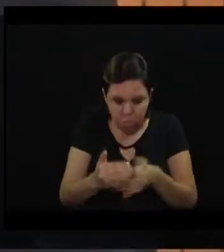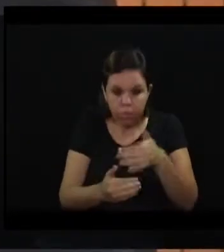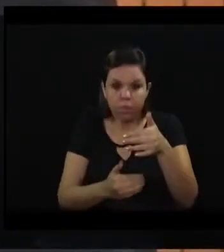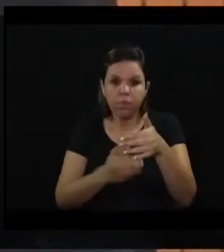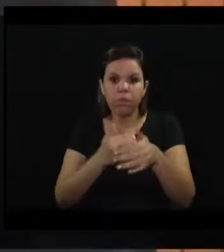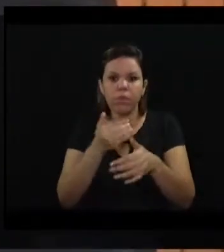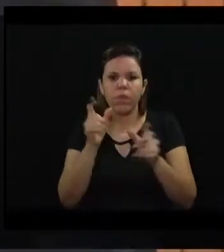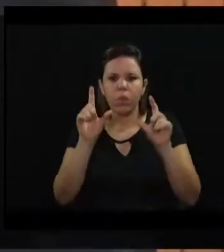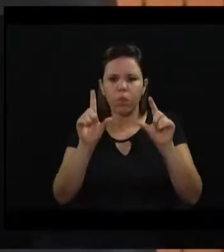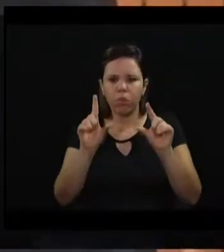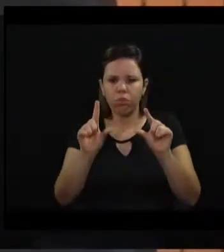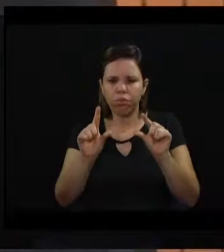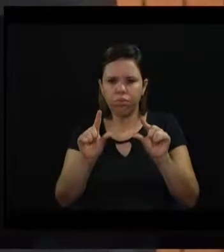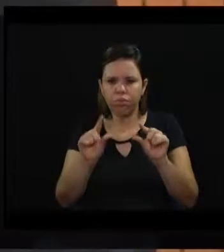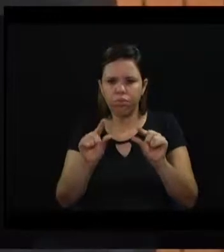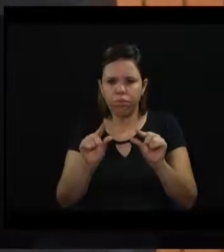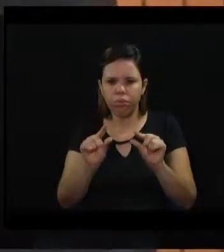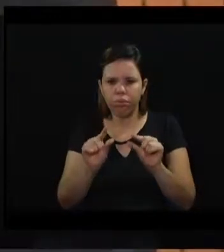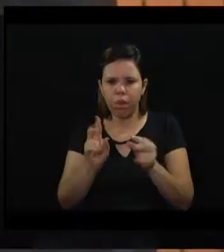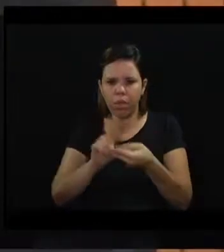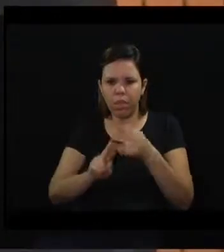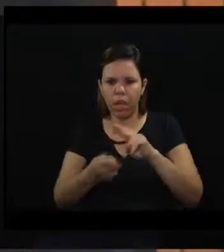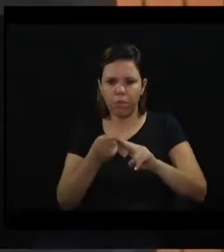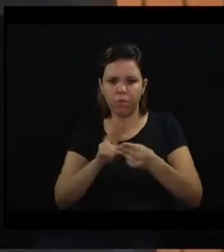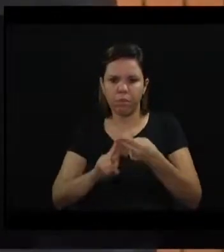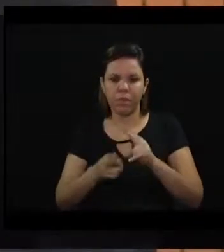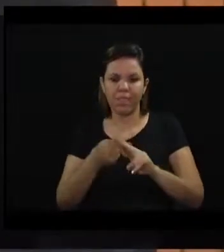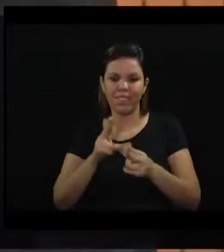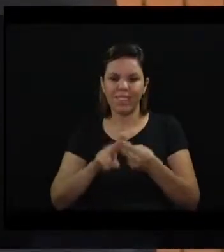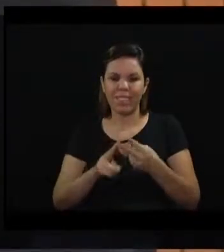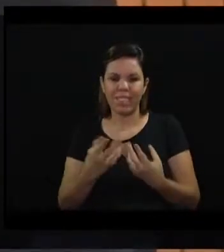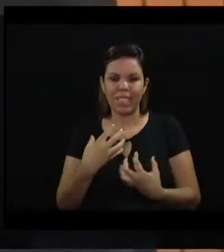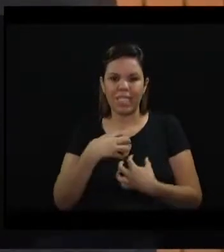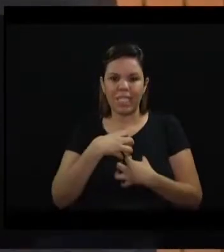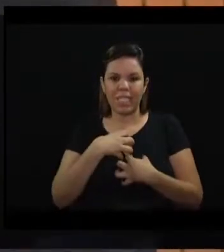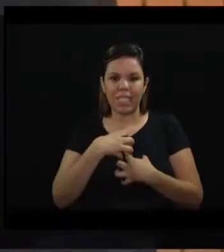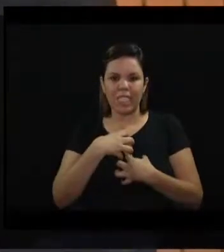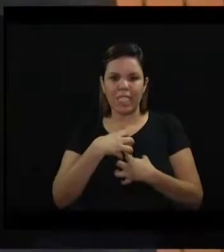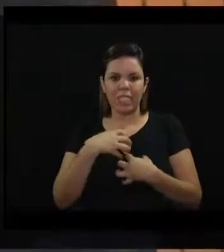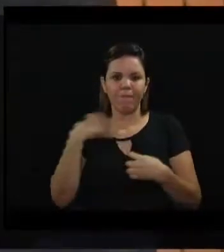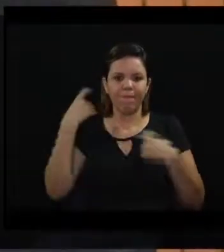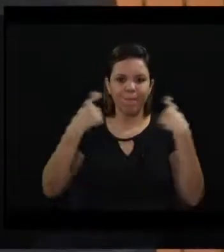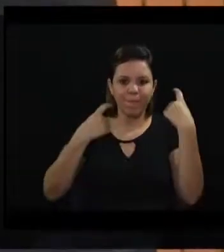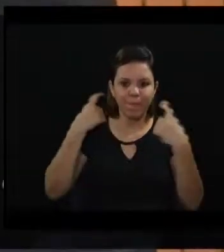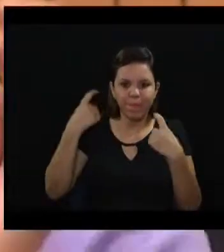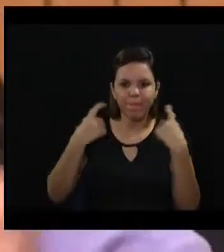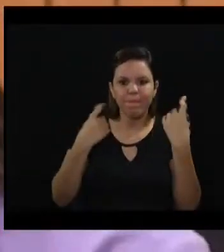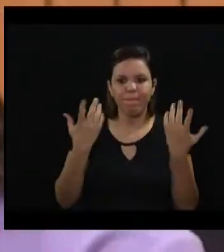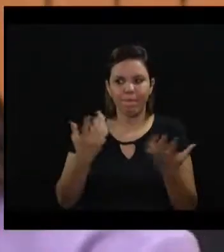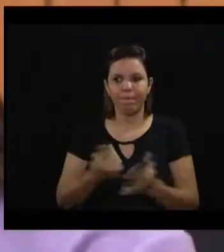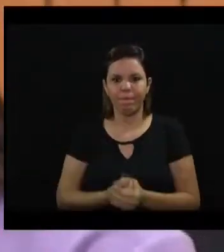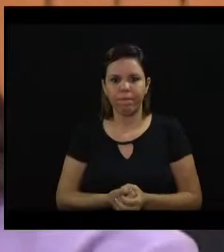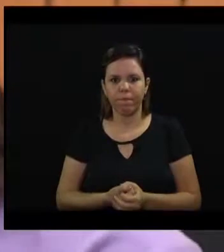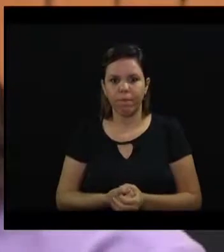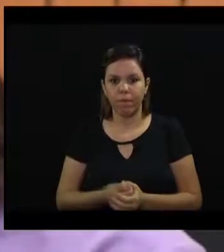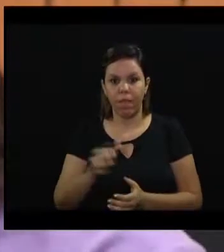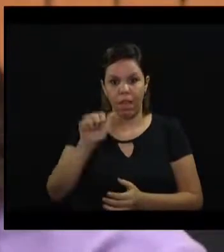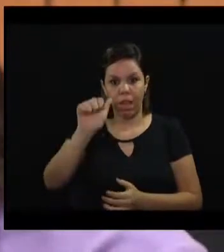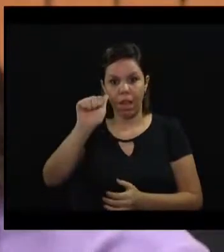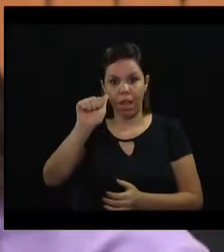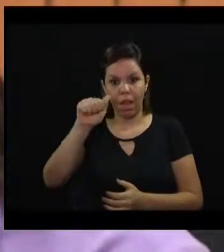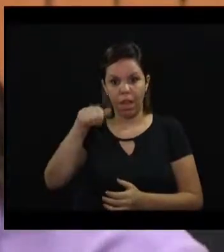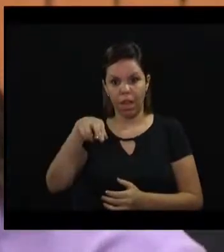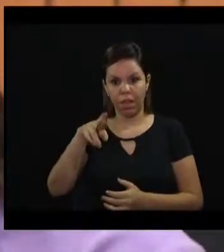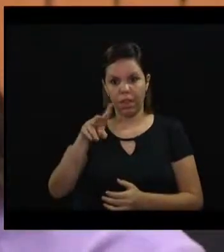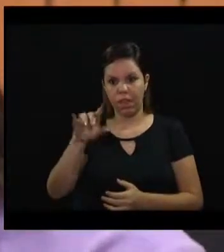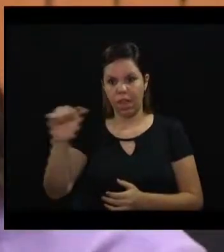foi perdendo essas habilidades. Então, isso nos deixou muito preocupados num primeiro momento. Andréa é um exemplo de mãe